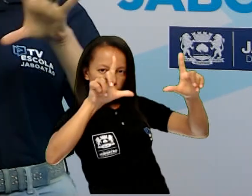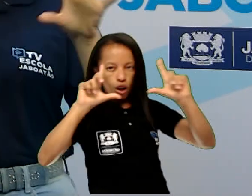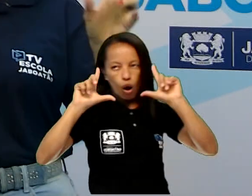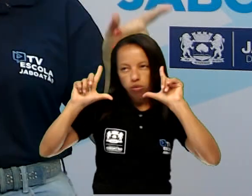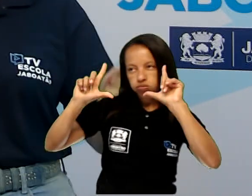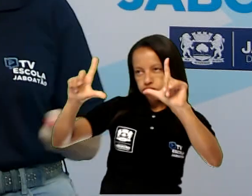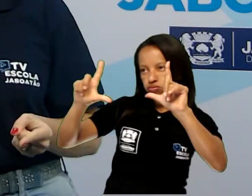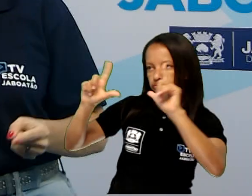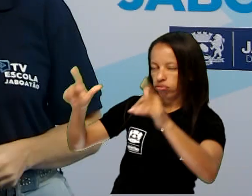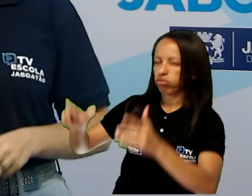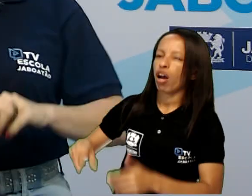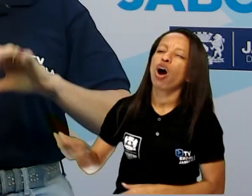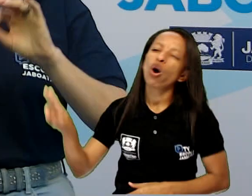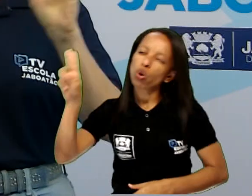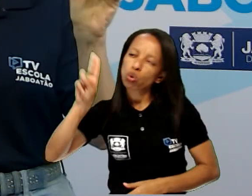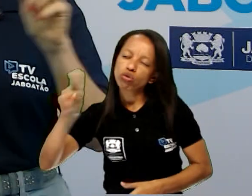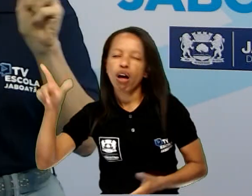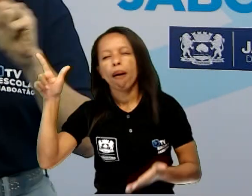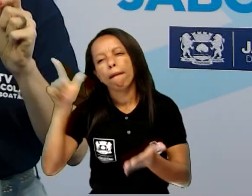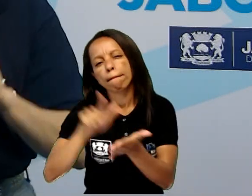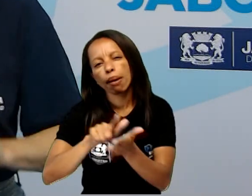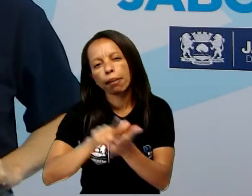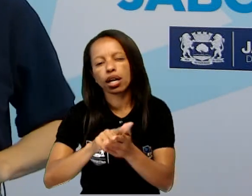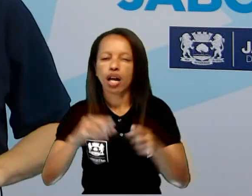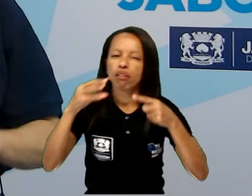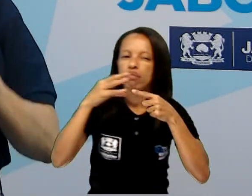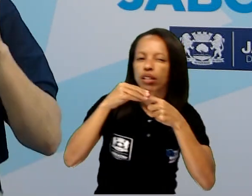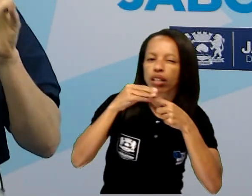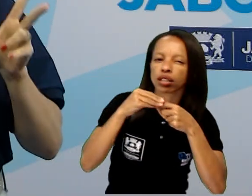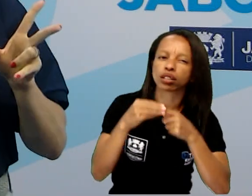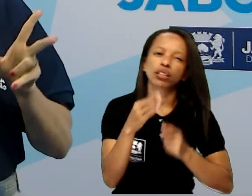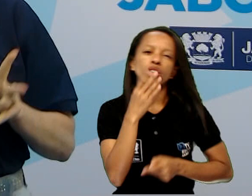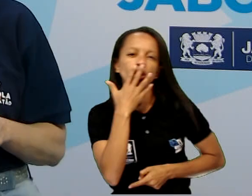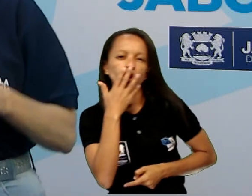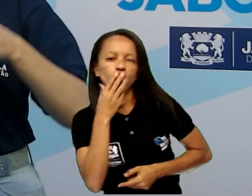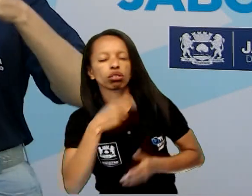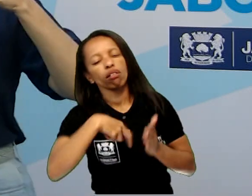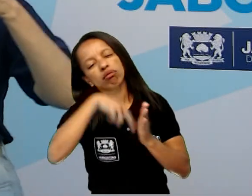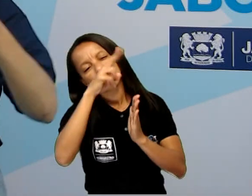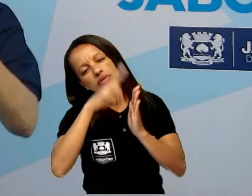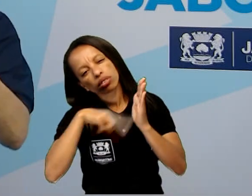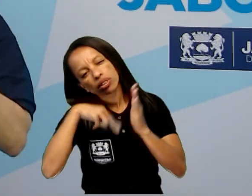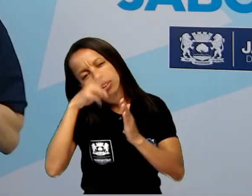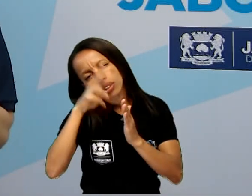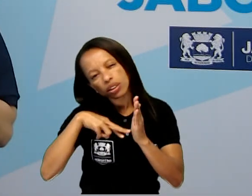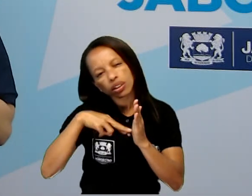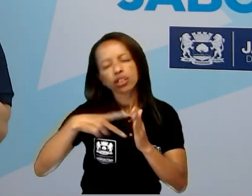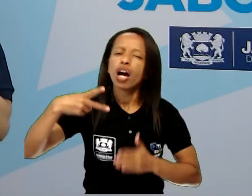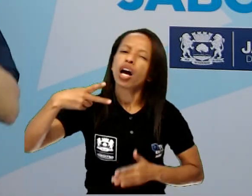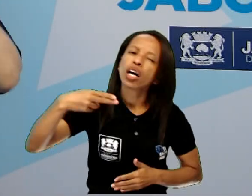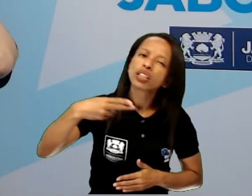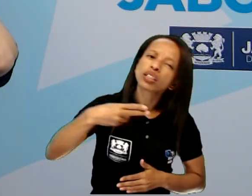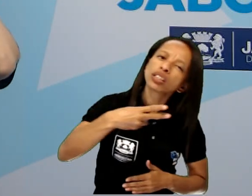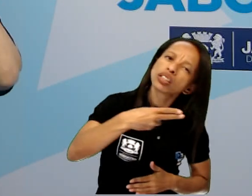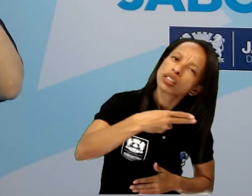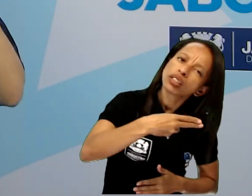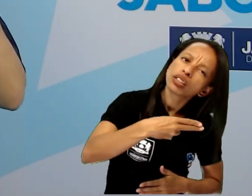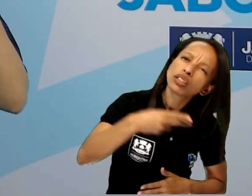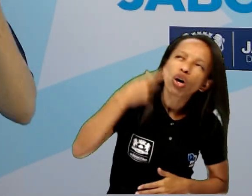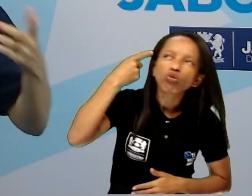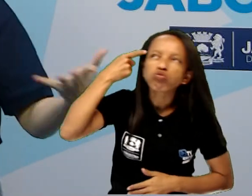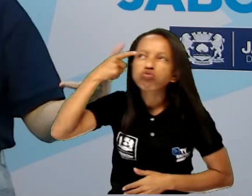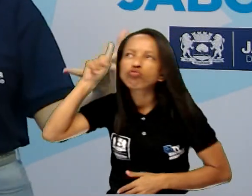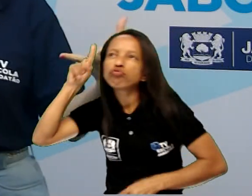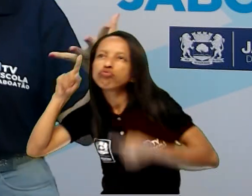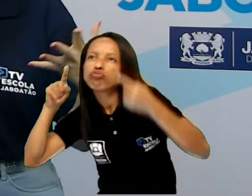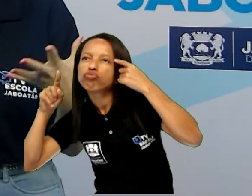Usar papelão, canetinhas coloridas, tinta, tesoura, usa a